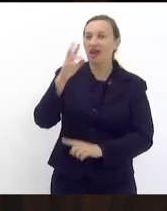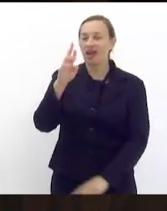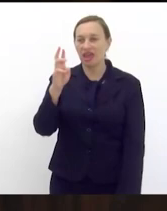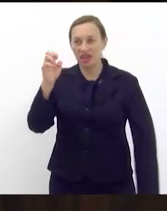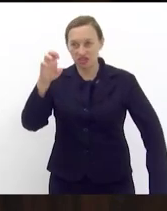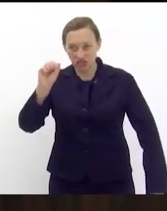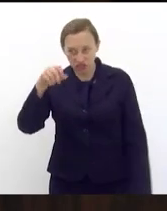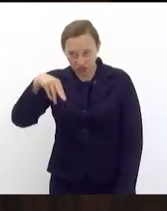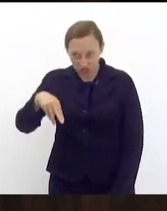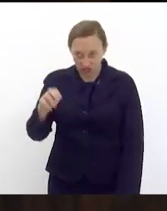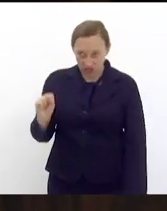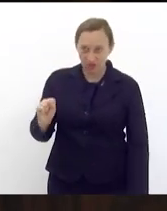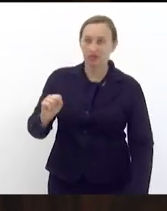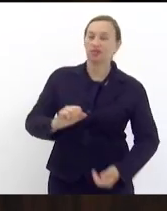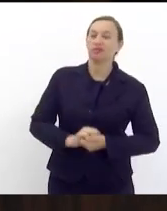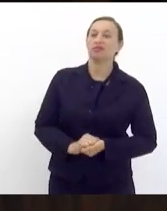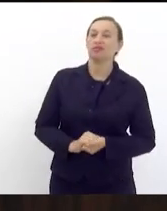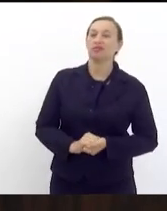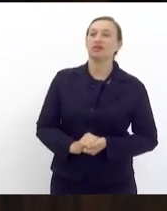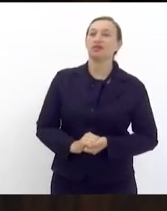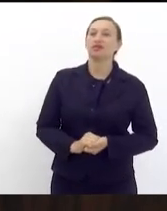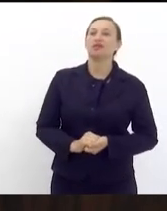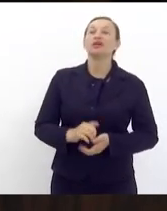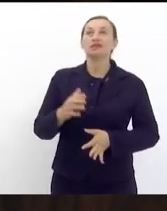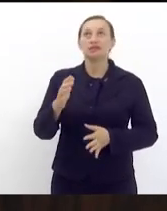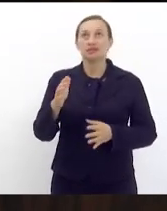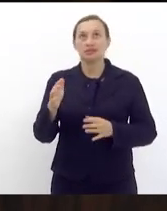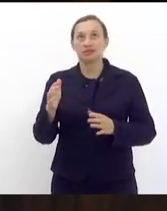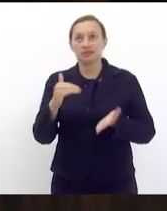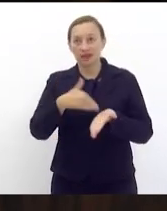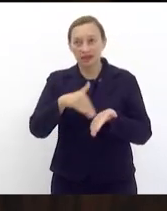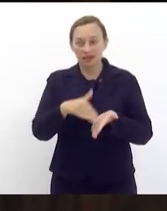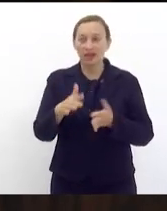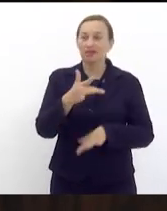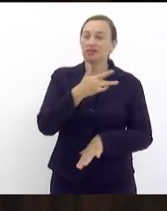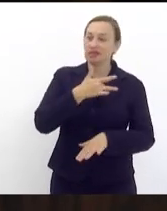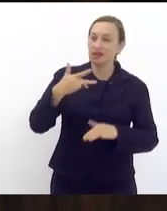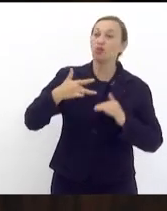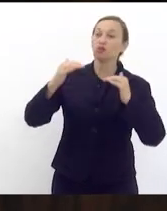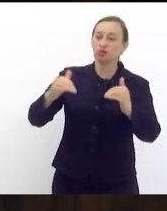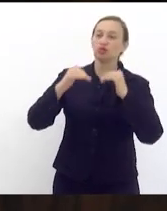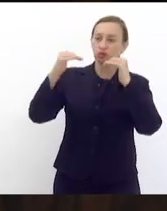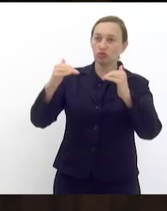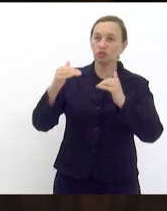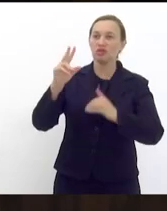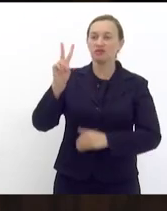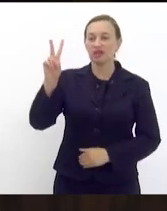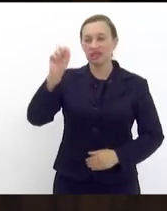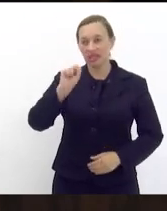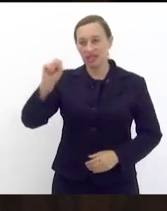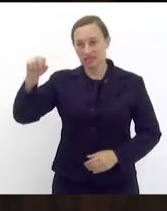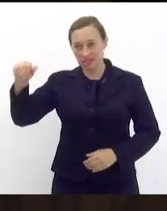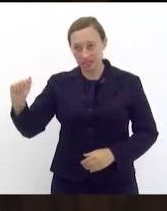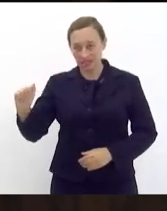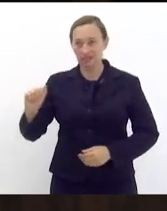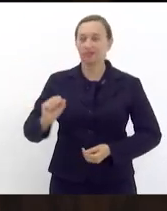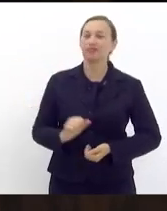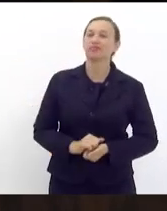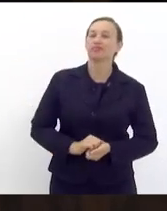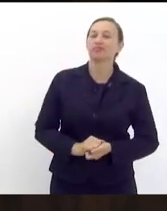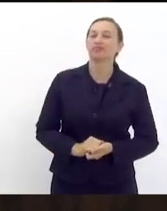Secretário de Saúde de Itaguaí, subsecretário, Vanessa Stefani